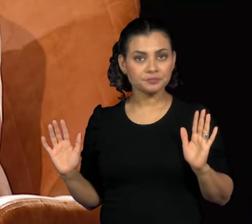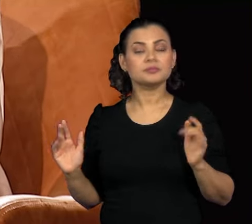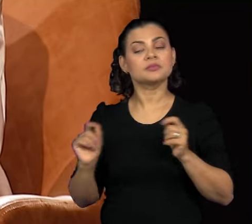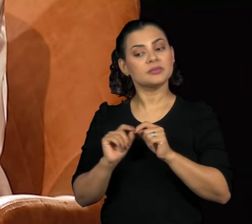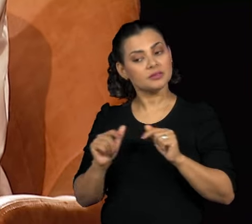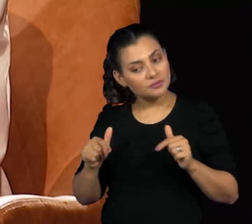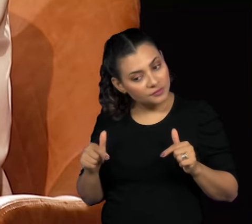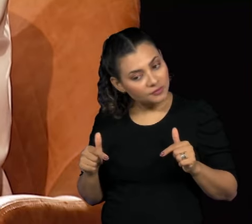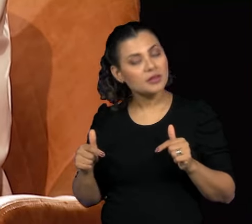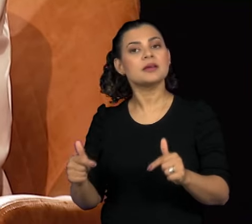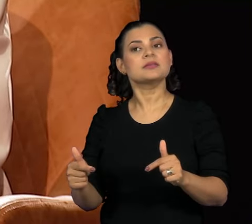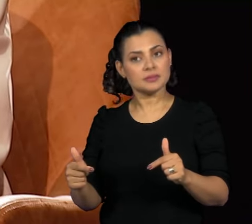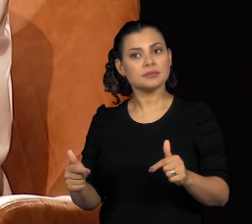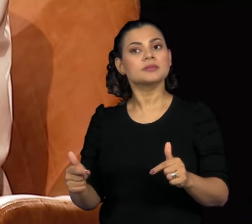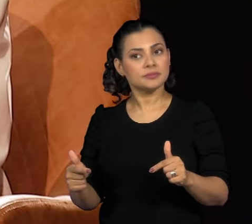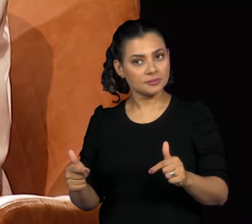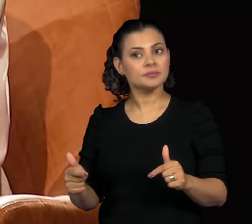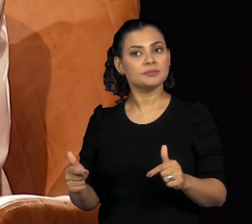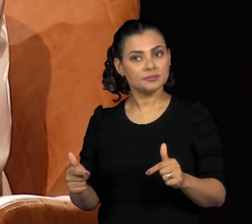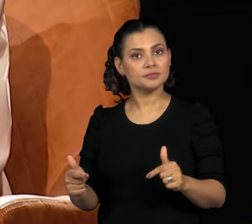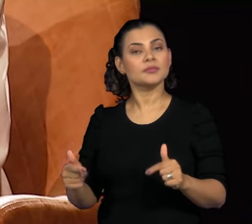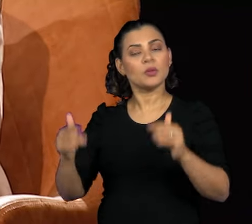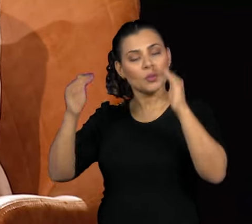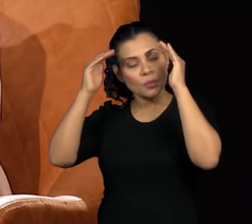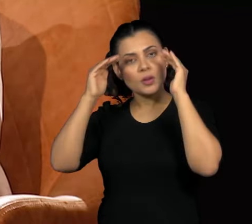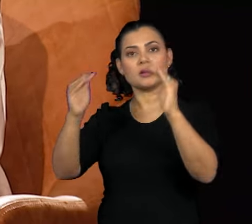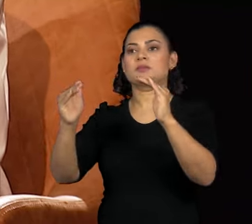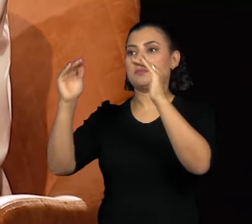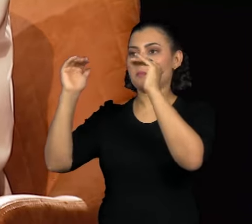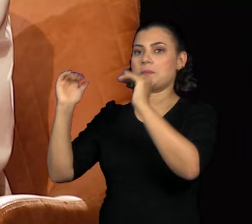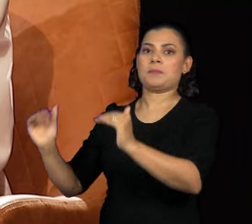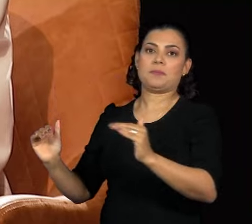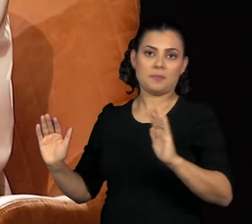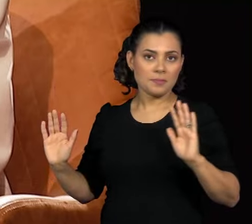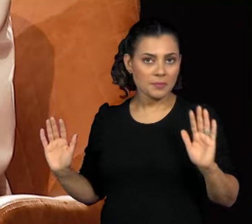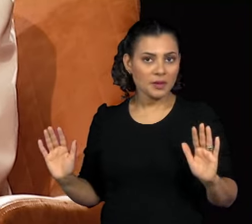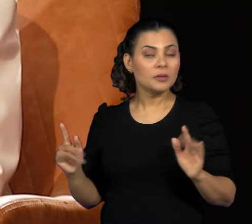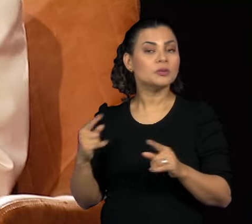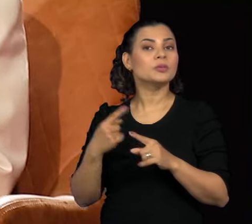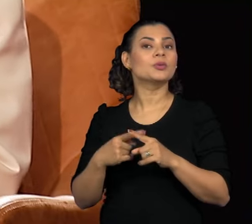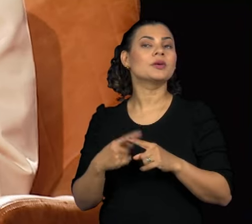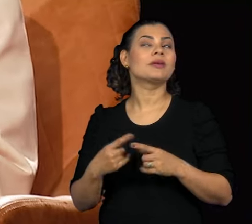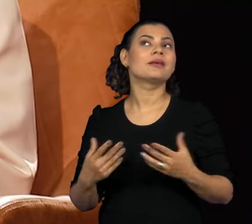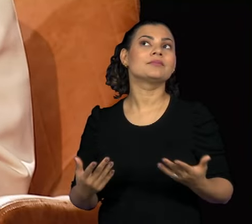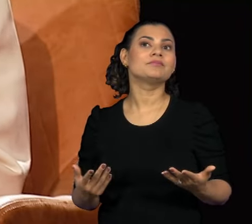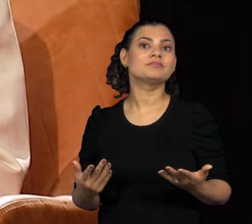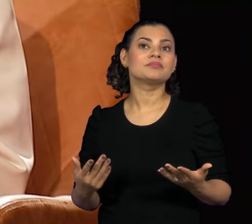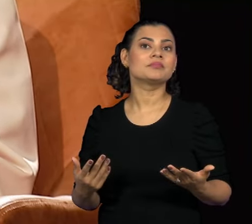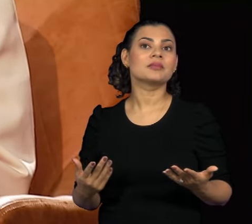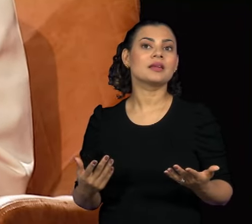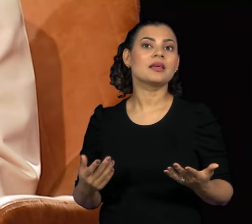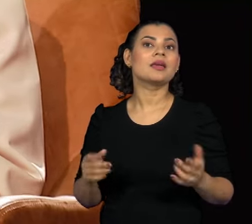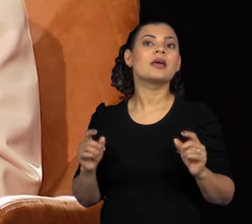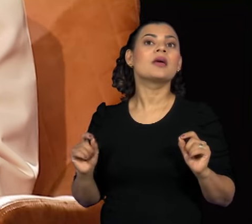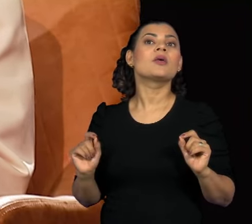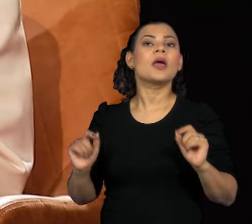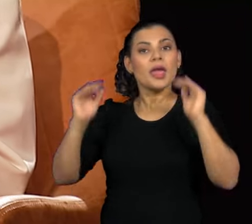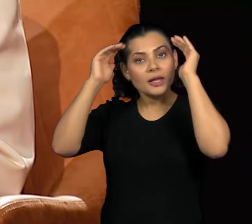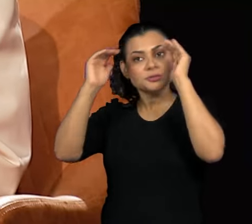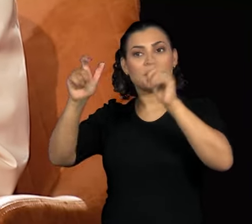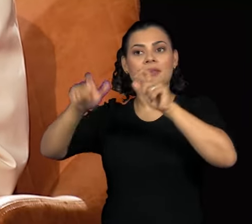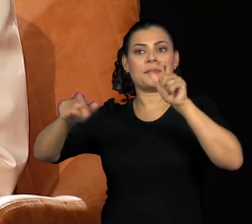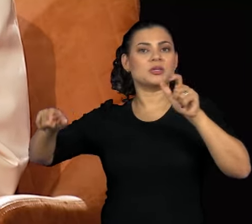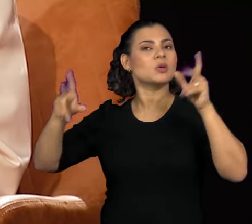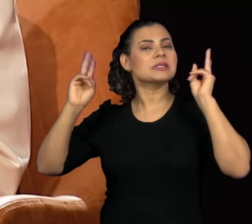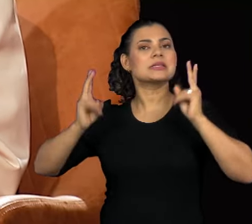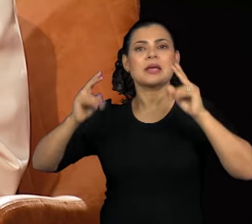as coisas, fazer com respeito ao outro, porque o que começa na minha vida? Respeitar o outro. Eu